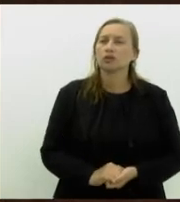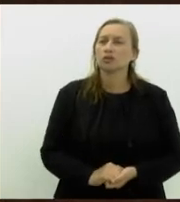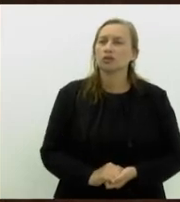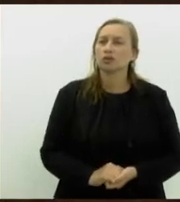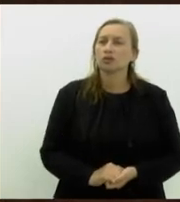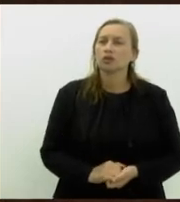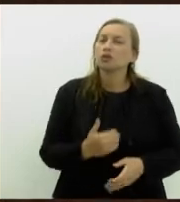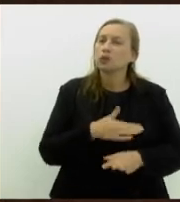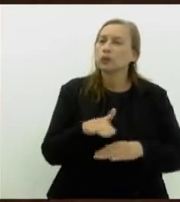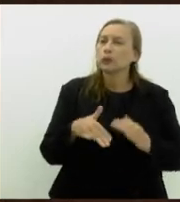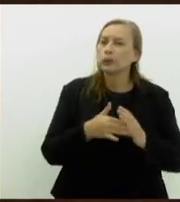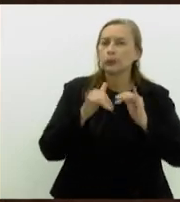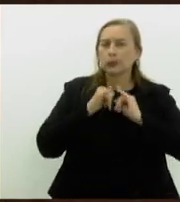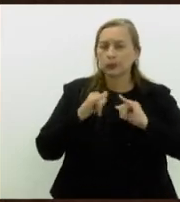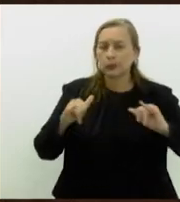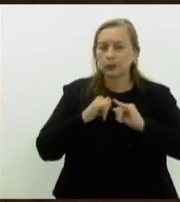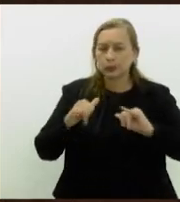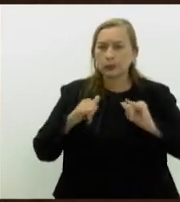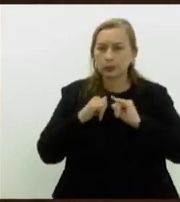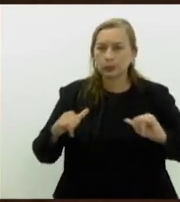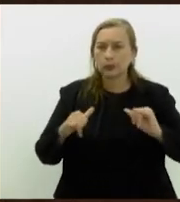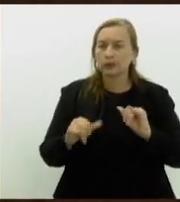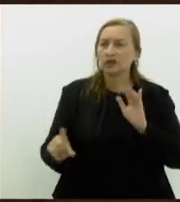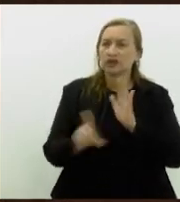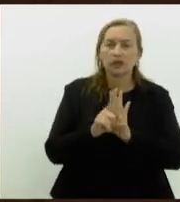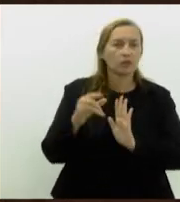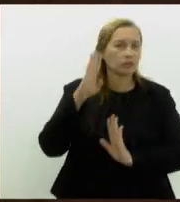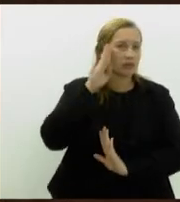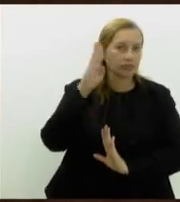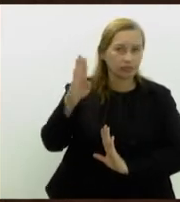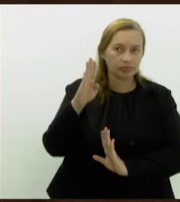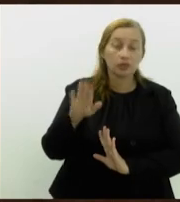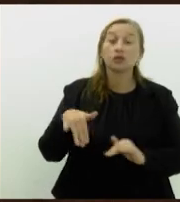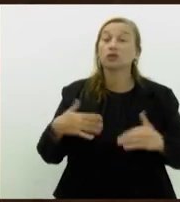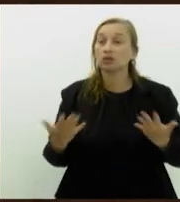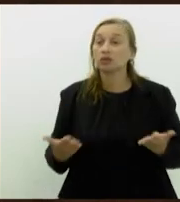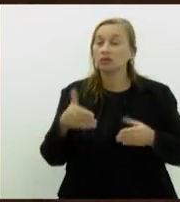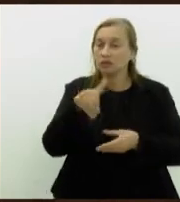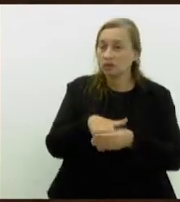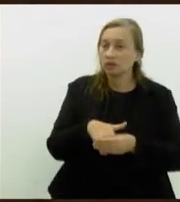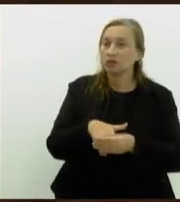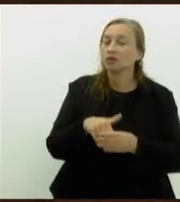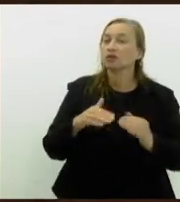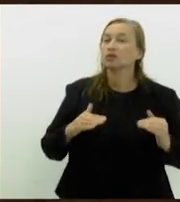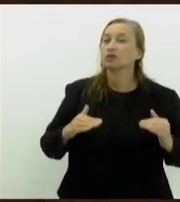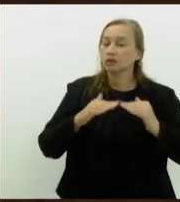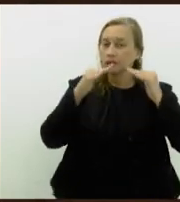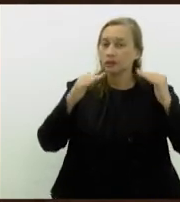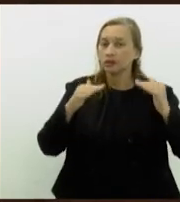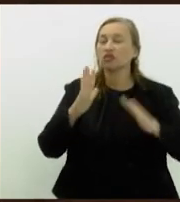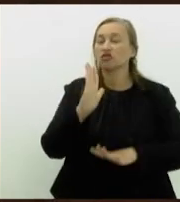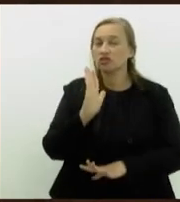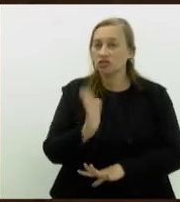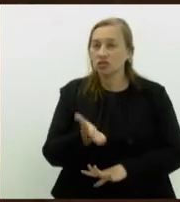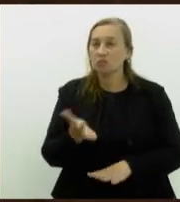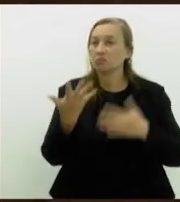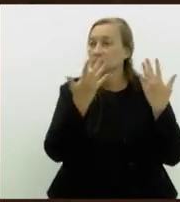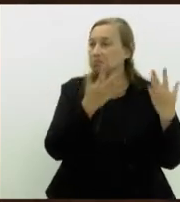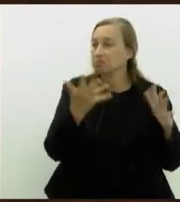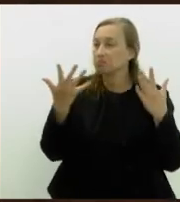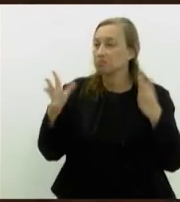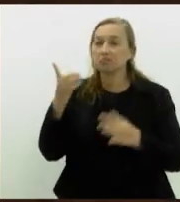todas as informações com relação a essa lei é fundamental. Então, o meu voto é favorável já,